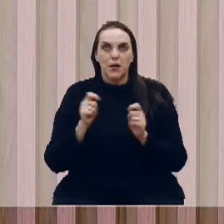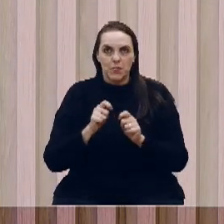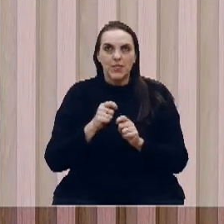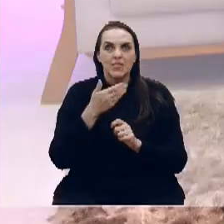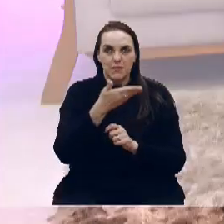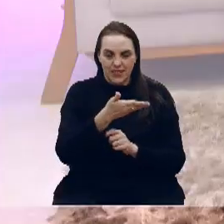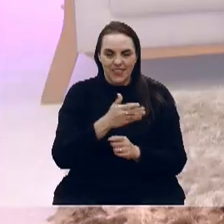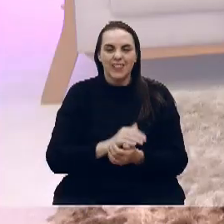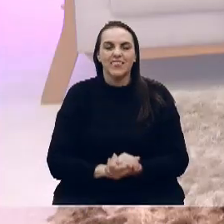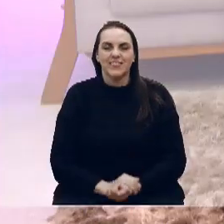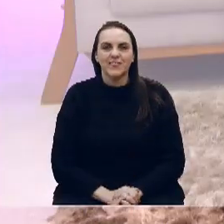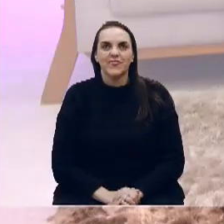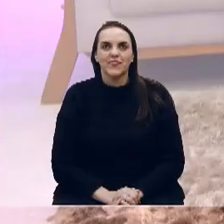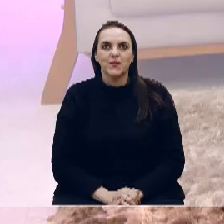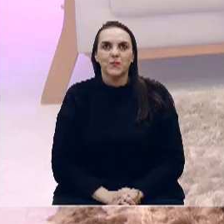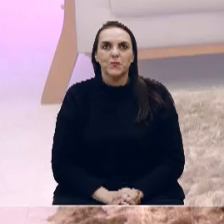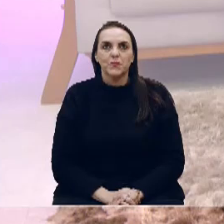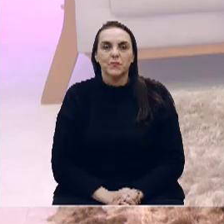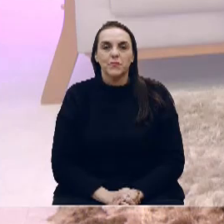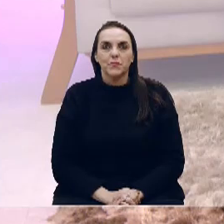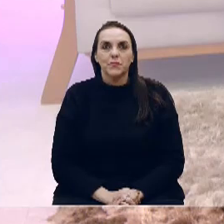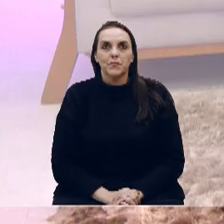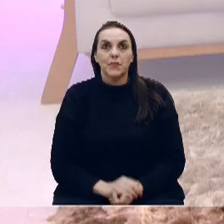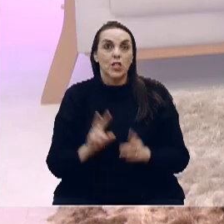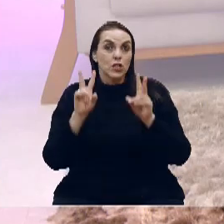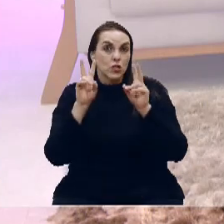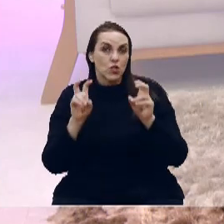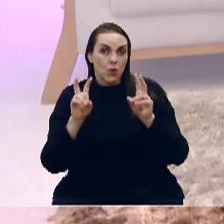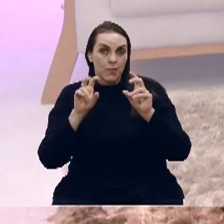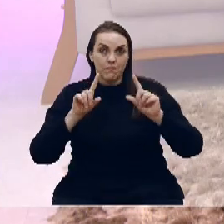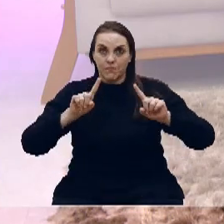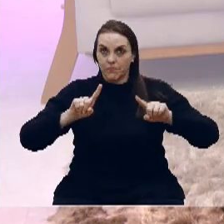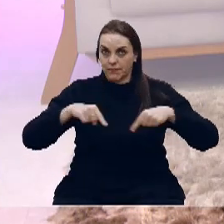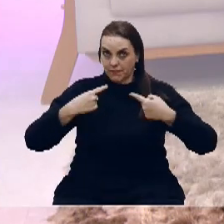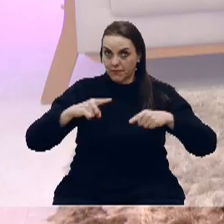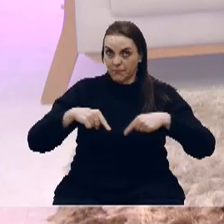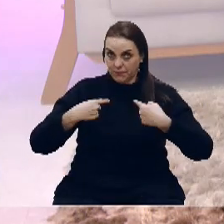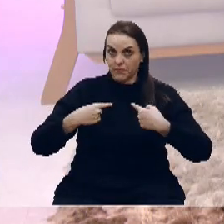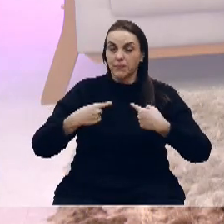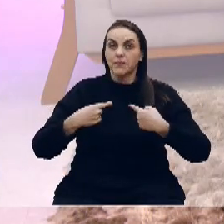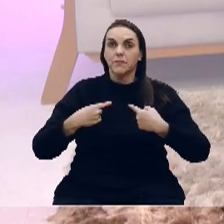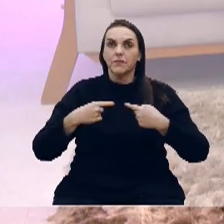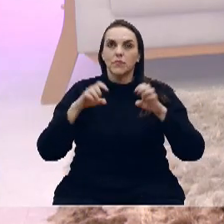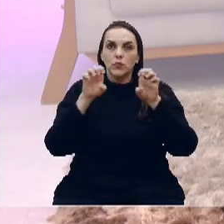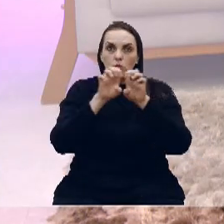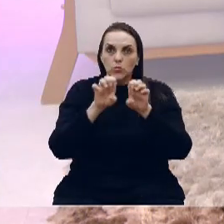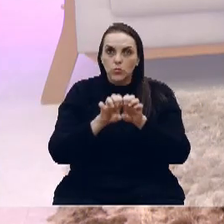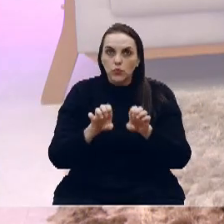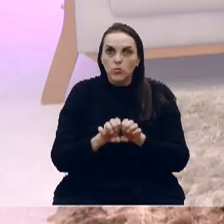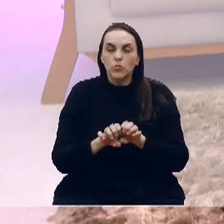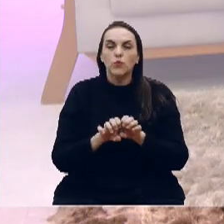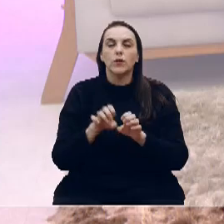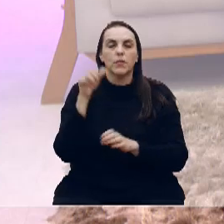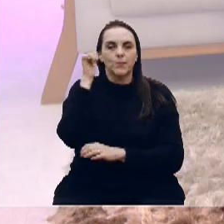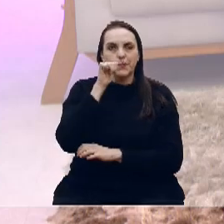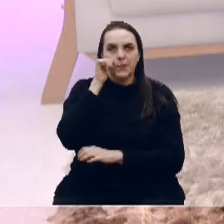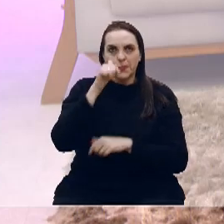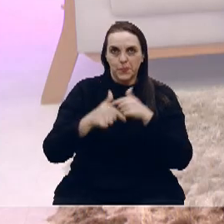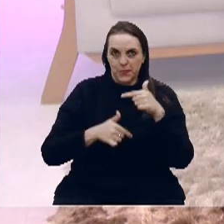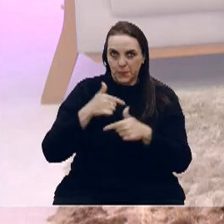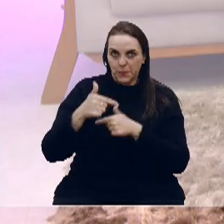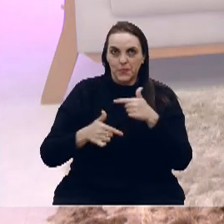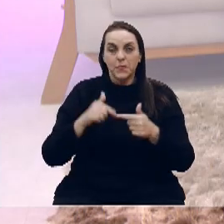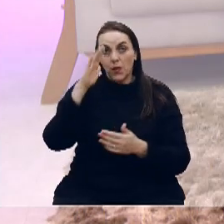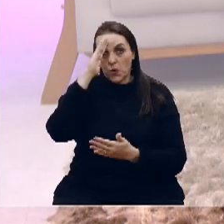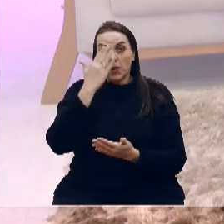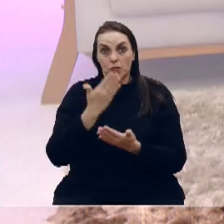lá agora. Então, a Gláucia. Sobre desafios, assim, de estrutura para as mulheres trabalharem, eu acredito que no